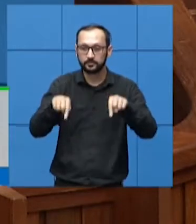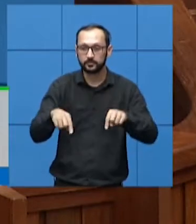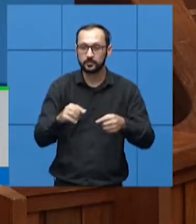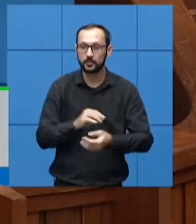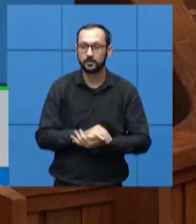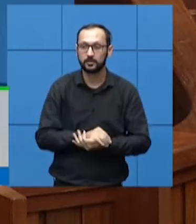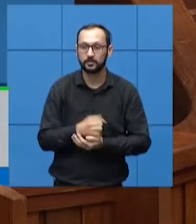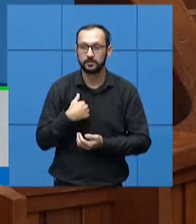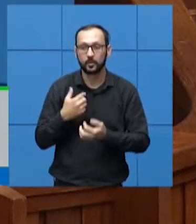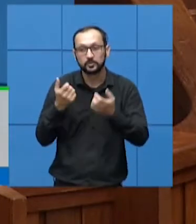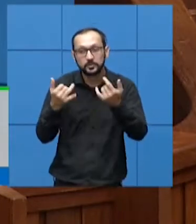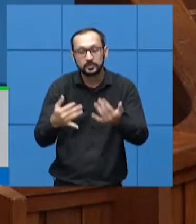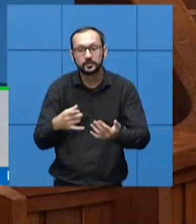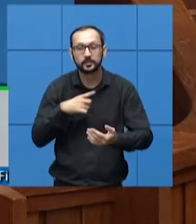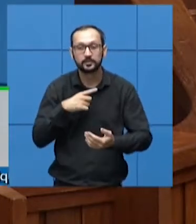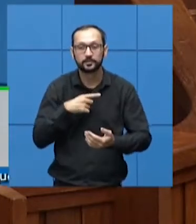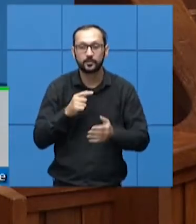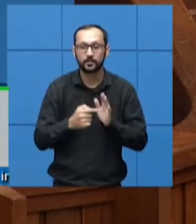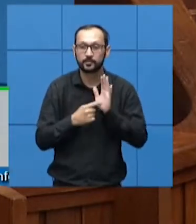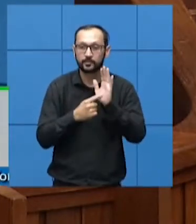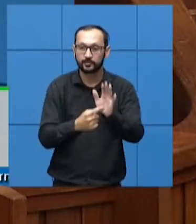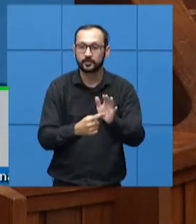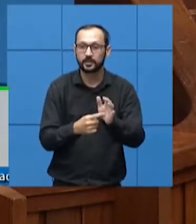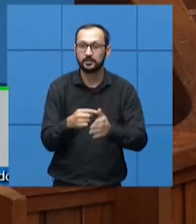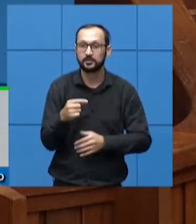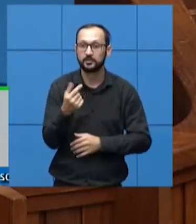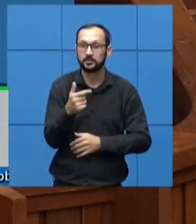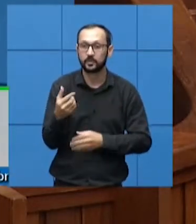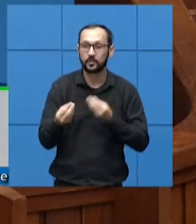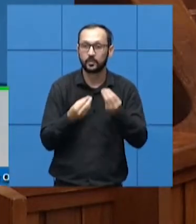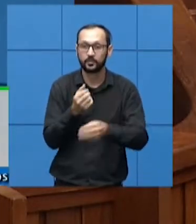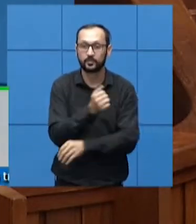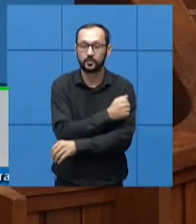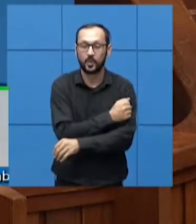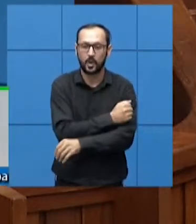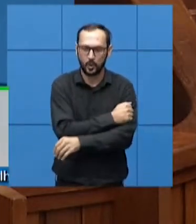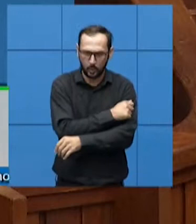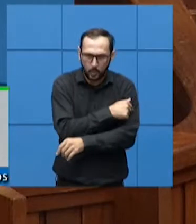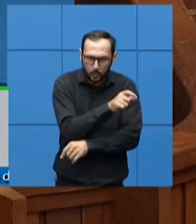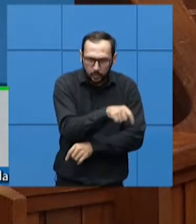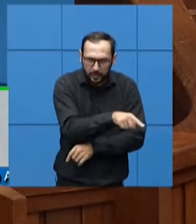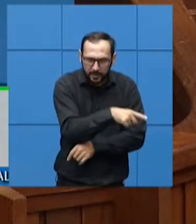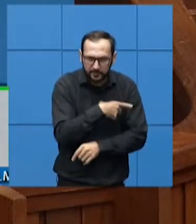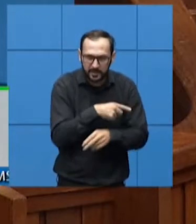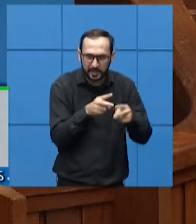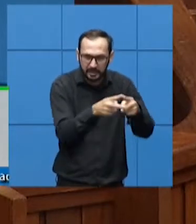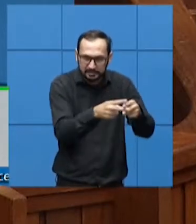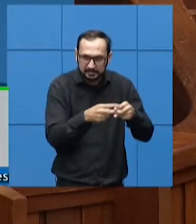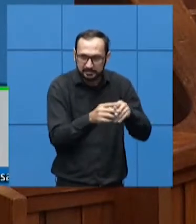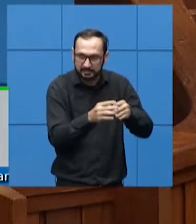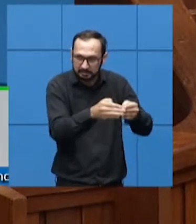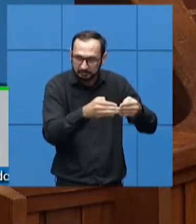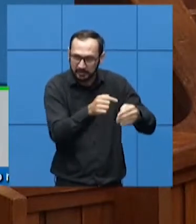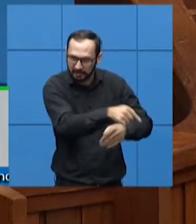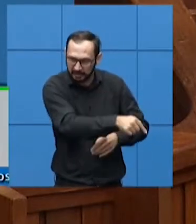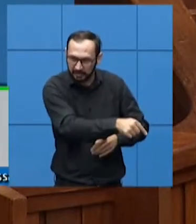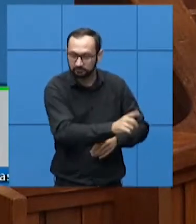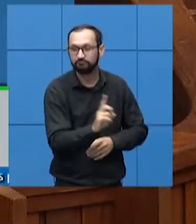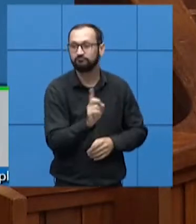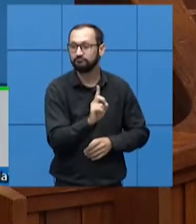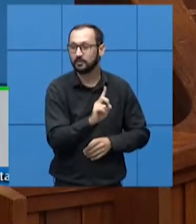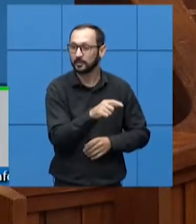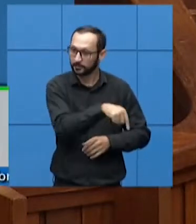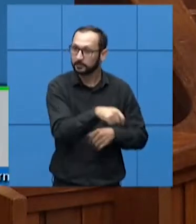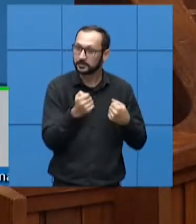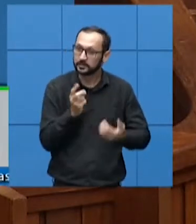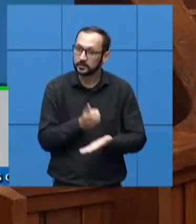e, como já foi dito aqui, destacado, não tem como o aluno não entra de licença, ele não pode deixar de ser atendido, e nós temos